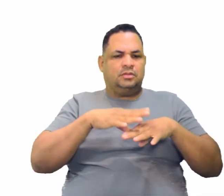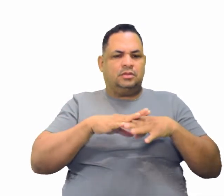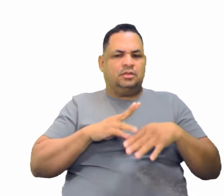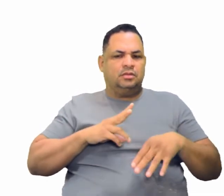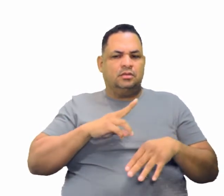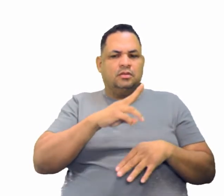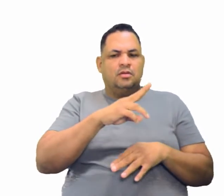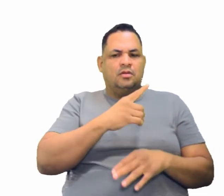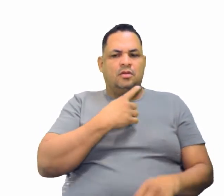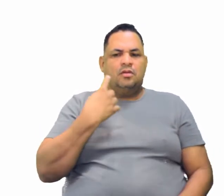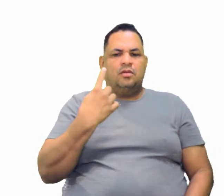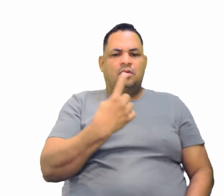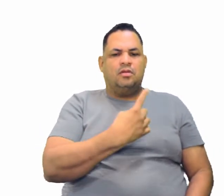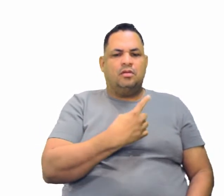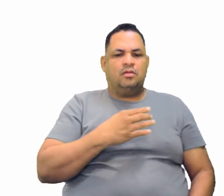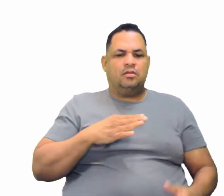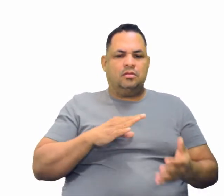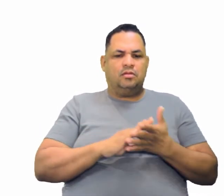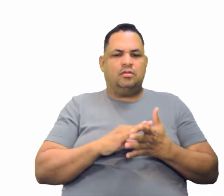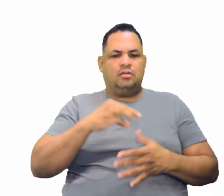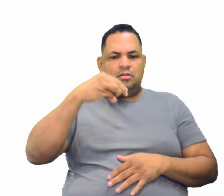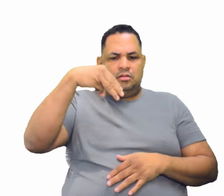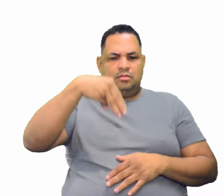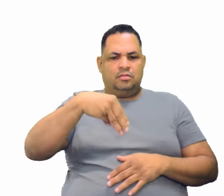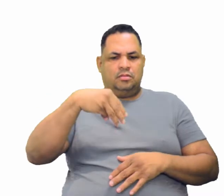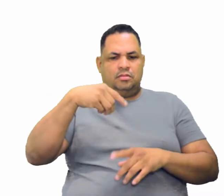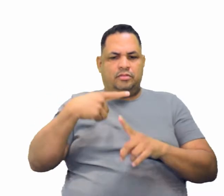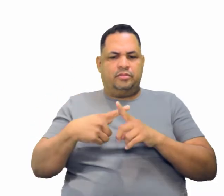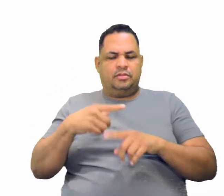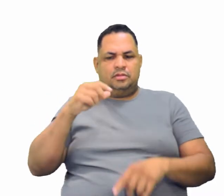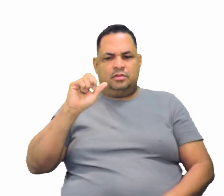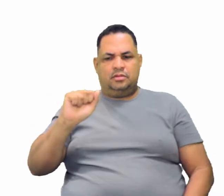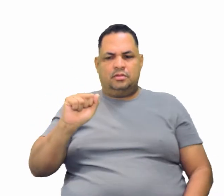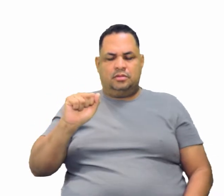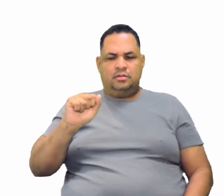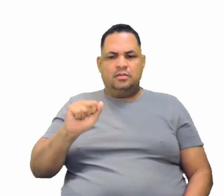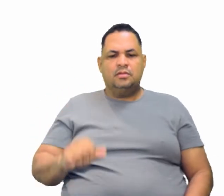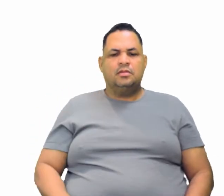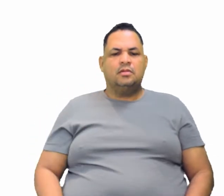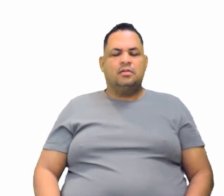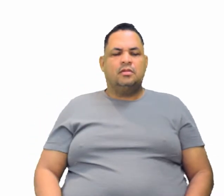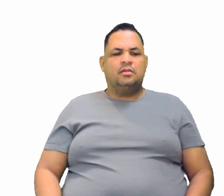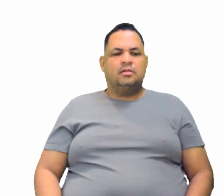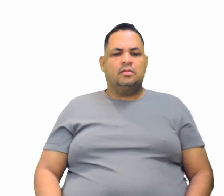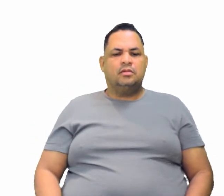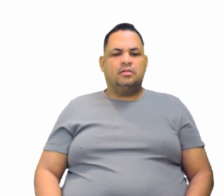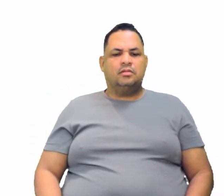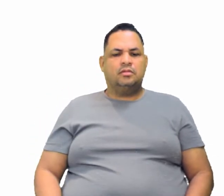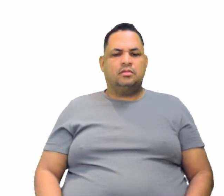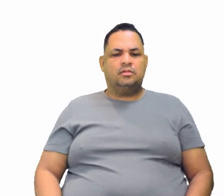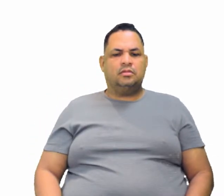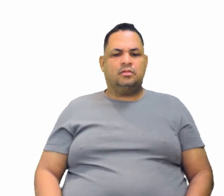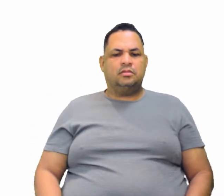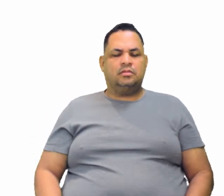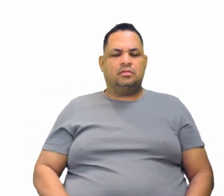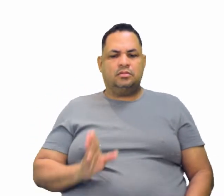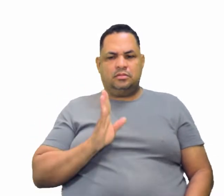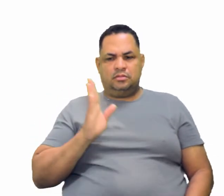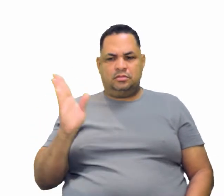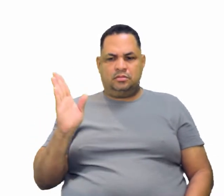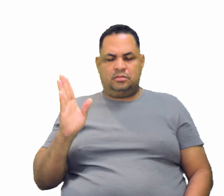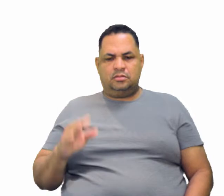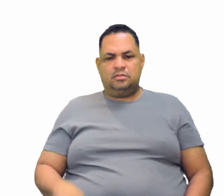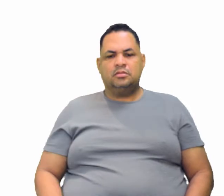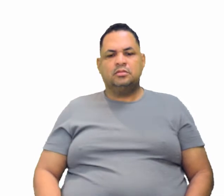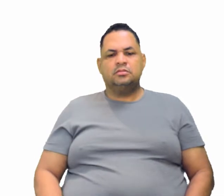como nós já falamos, é massa vezes aceleração, belezinha? E a aceleração, a direção e o